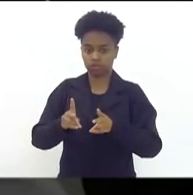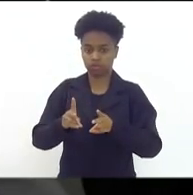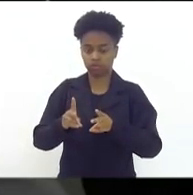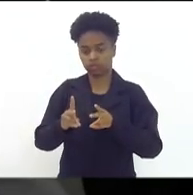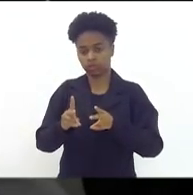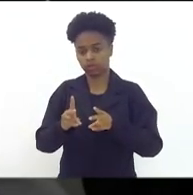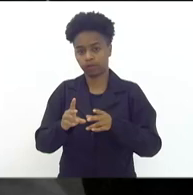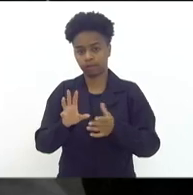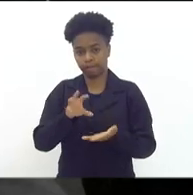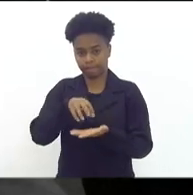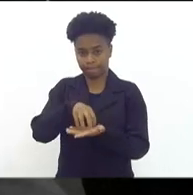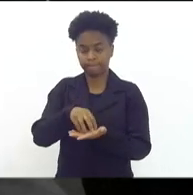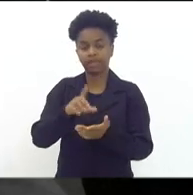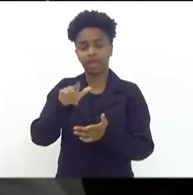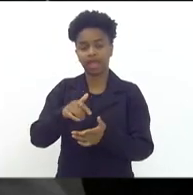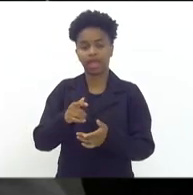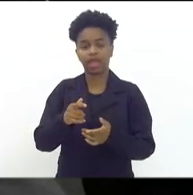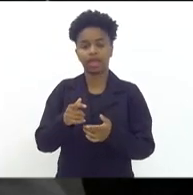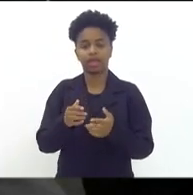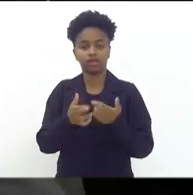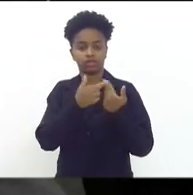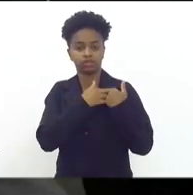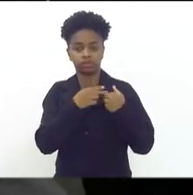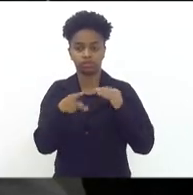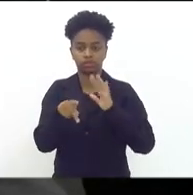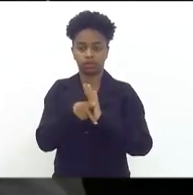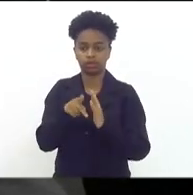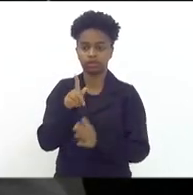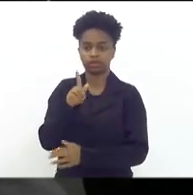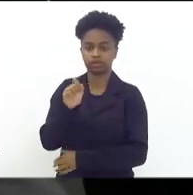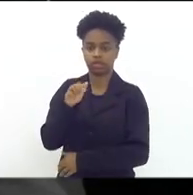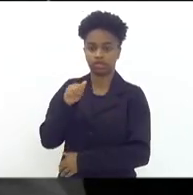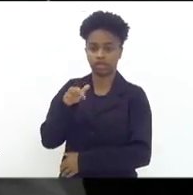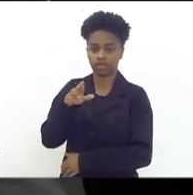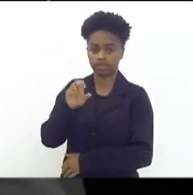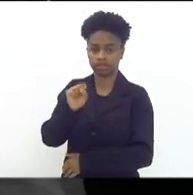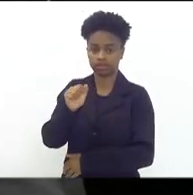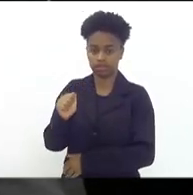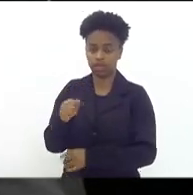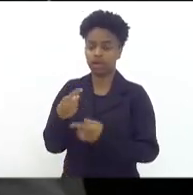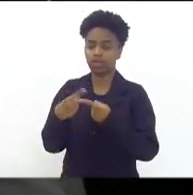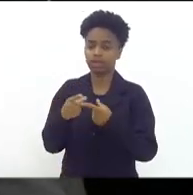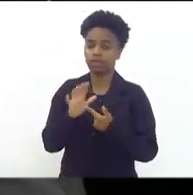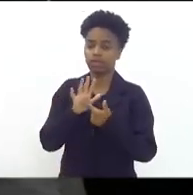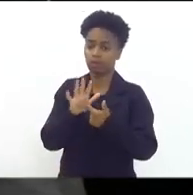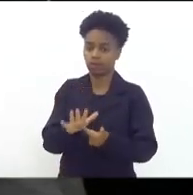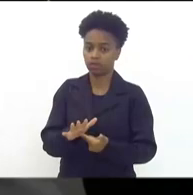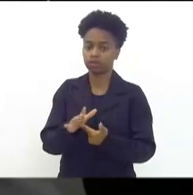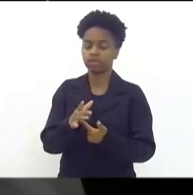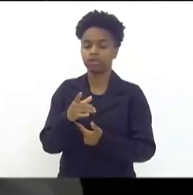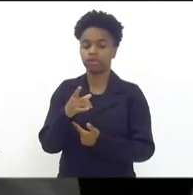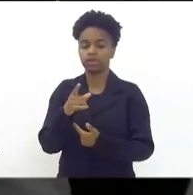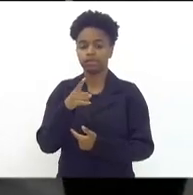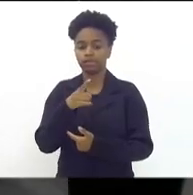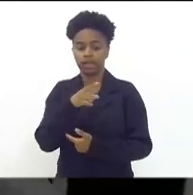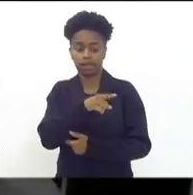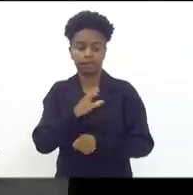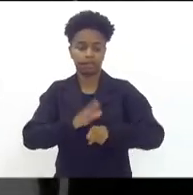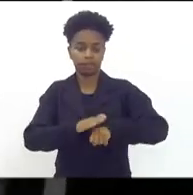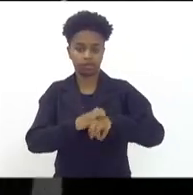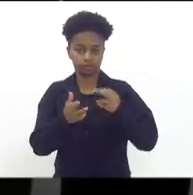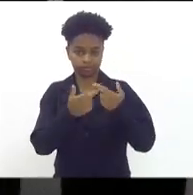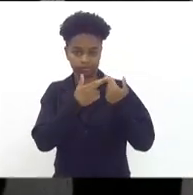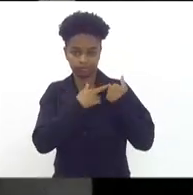das uma das competências da genessa né mas inciso 13 fala compete a genésia exigir a expansão E modernização do serviço